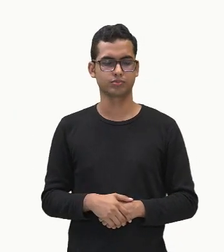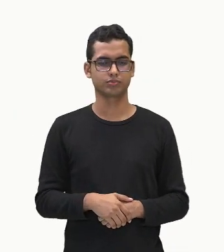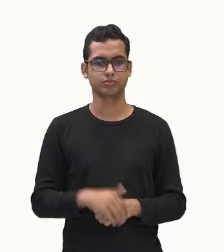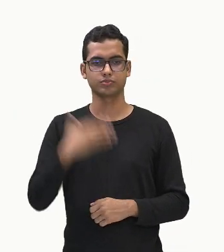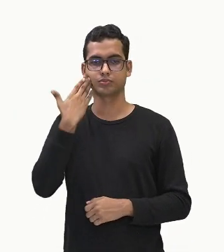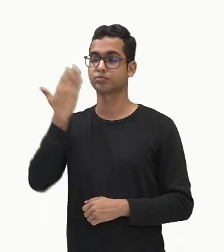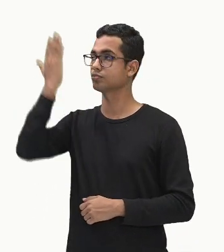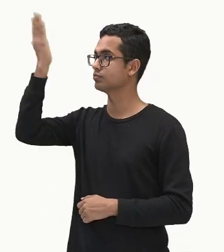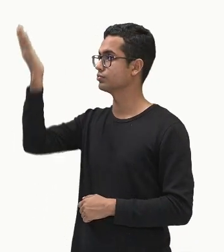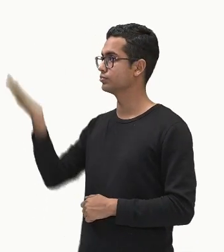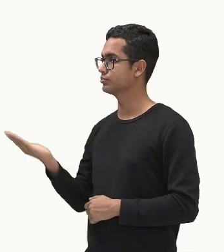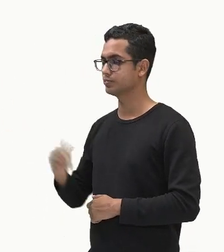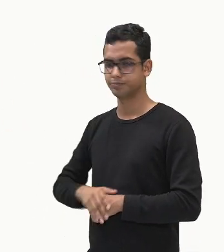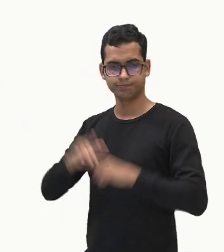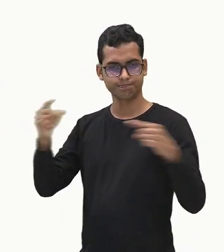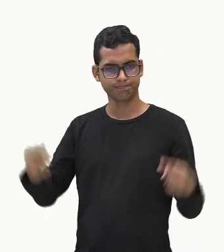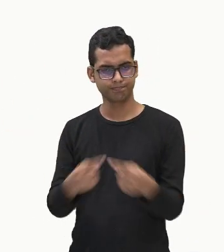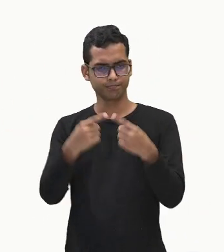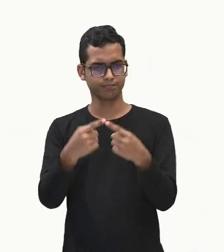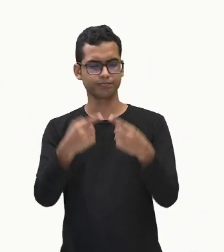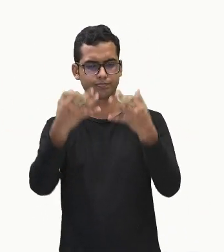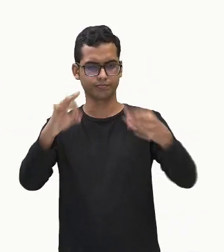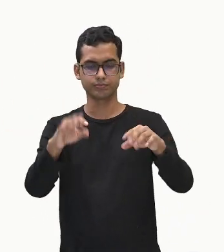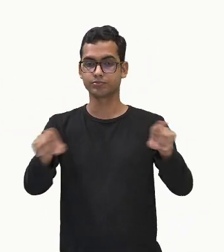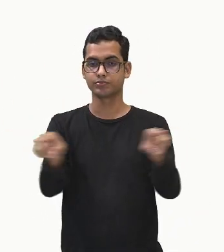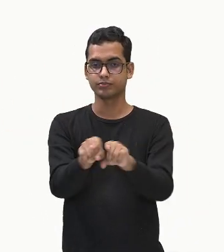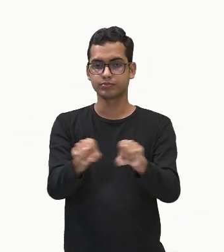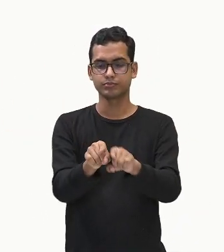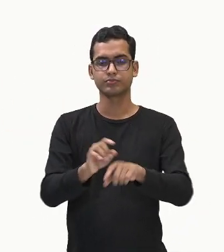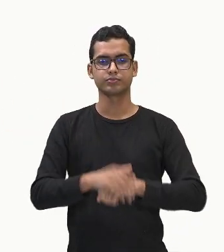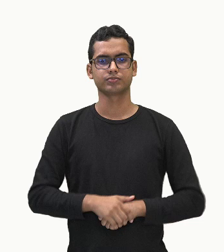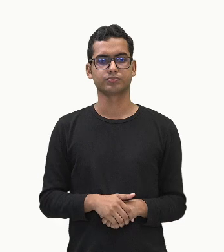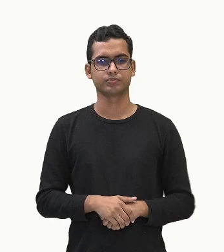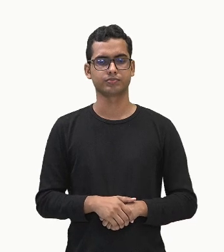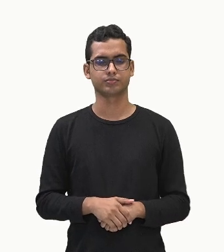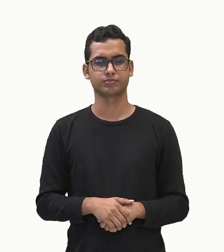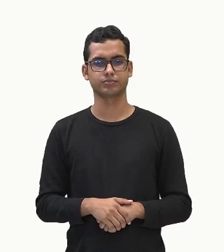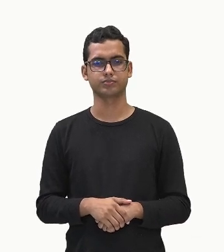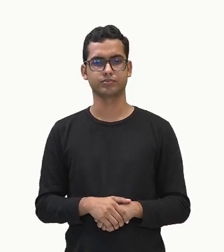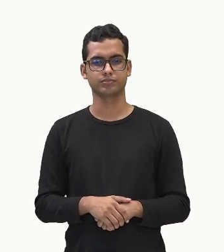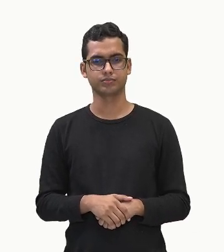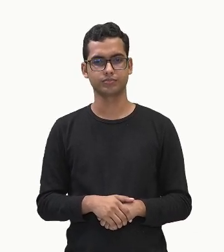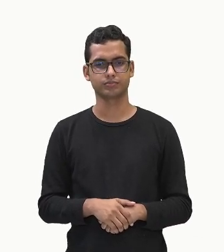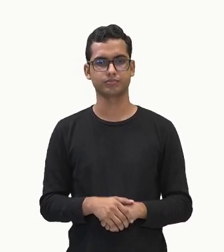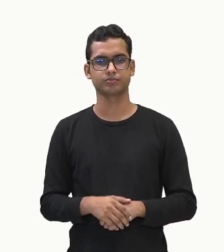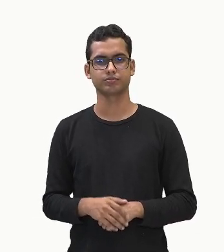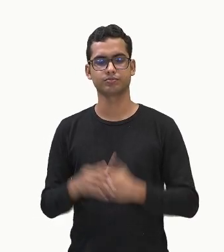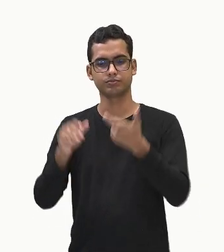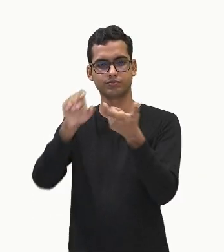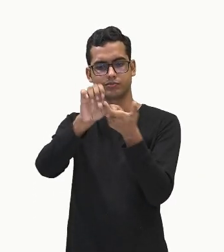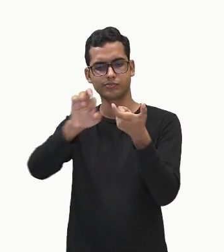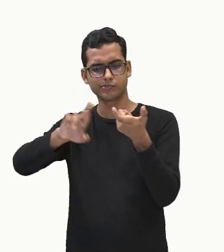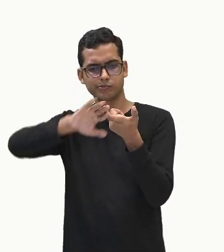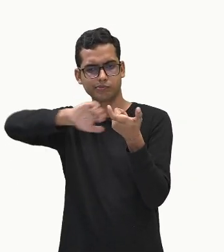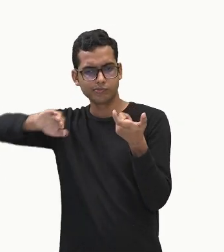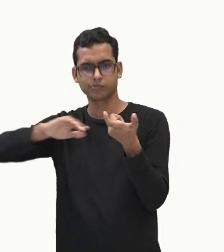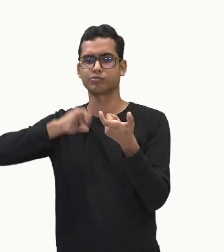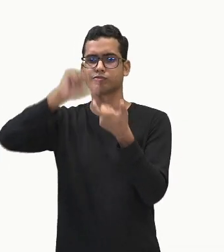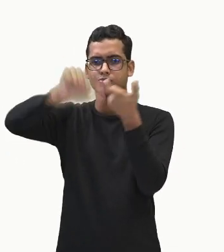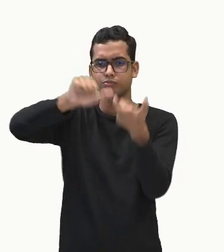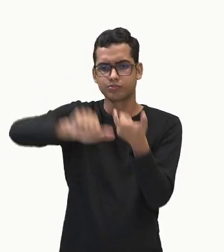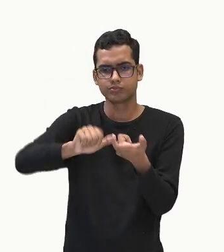ustedes comem. Exatamente, tiramos aqui a terminação e acrescentamos as desinências.